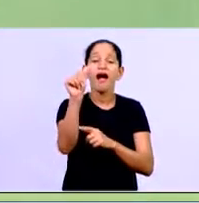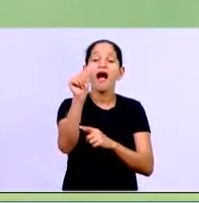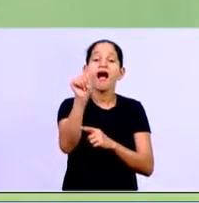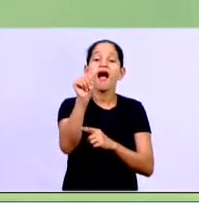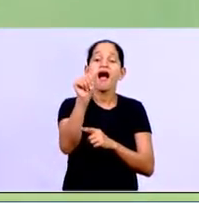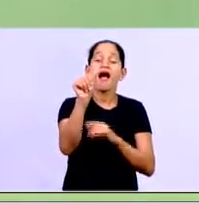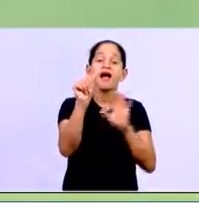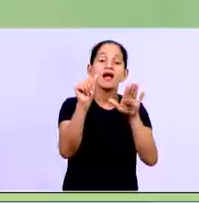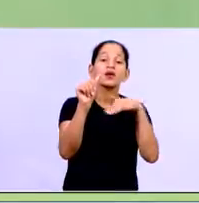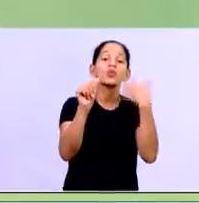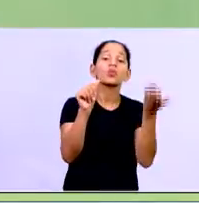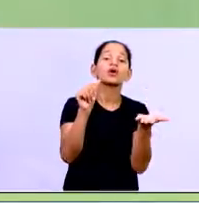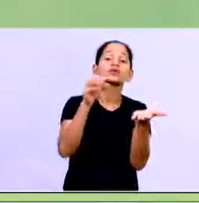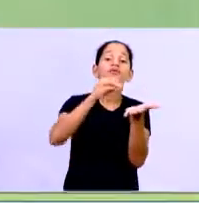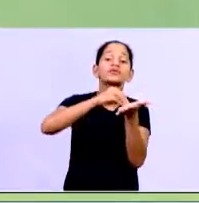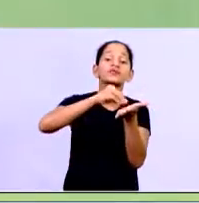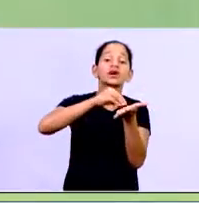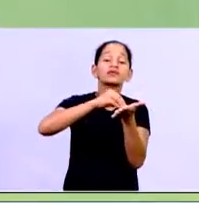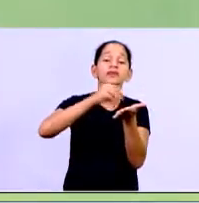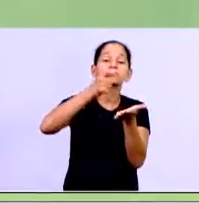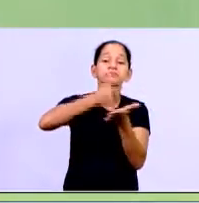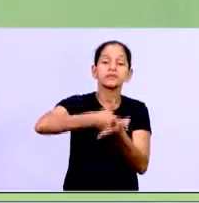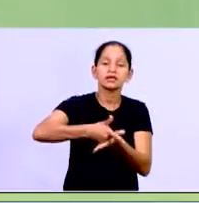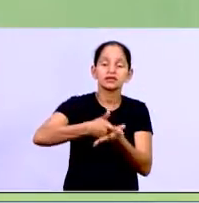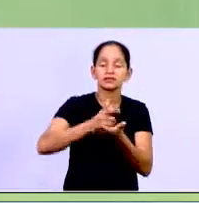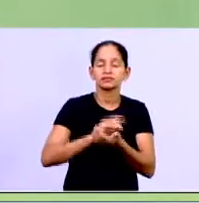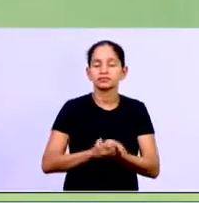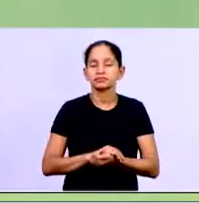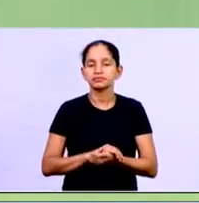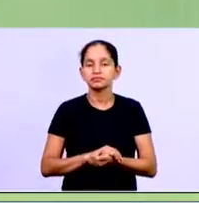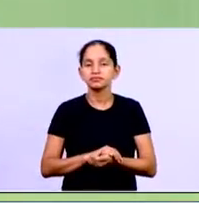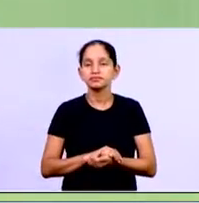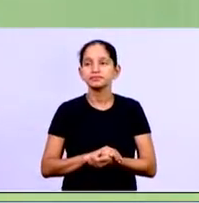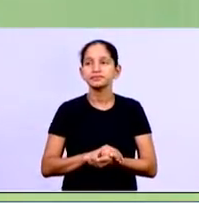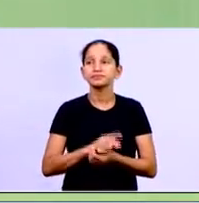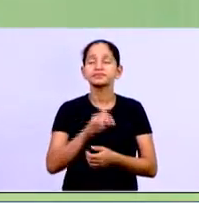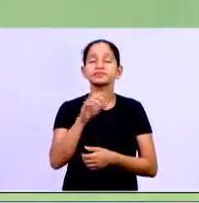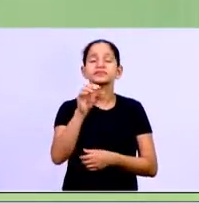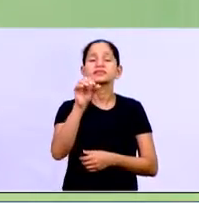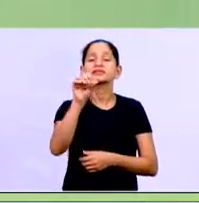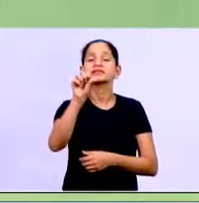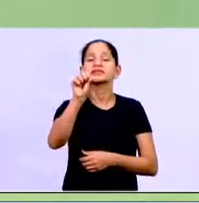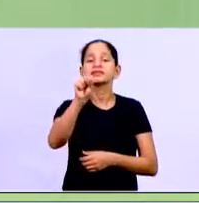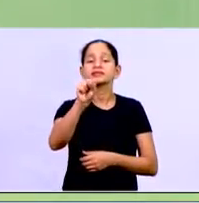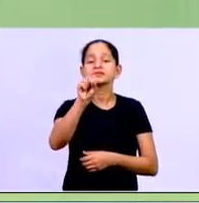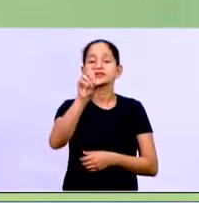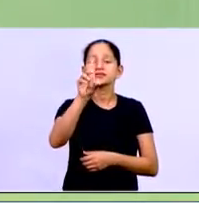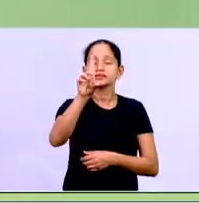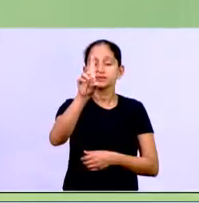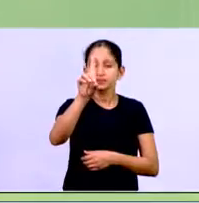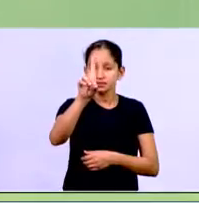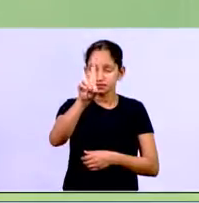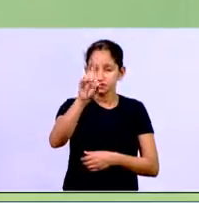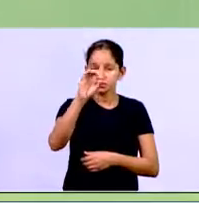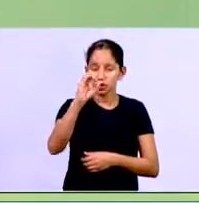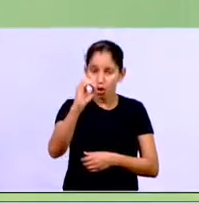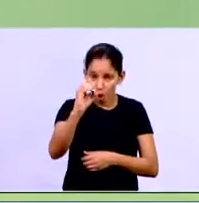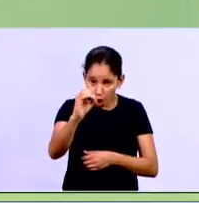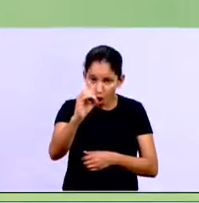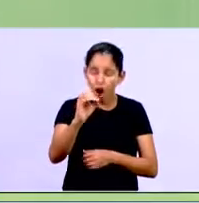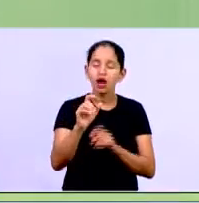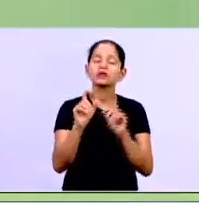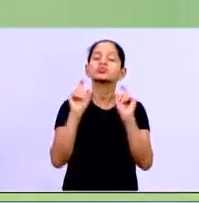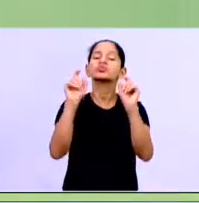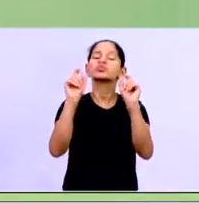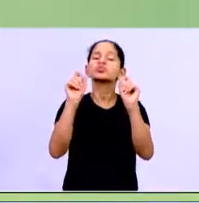A amortização, ok? O SDO, vocês, é saldo devedor. Quando vem